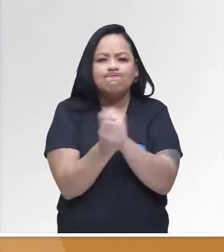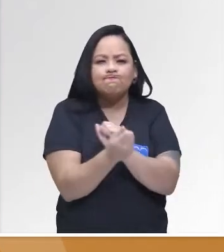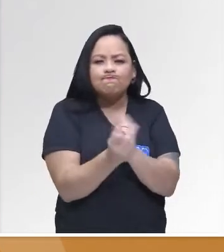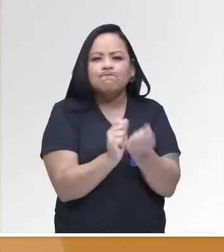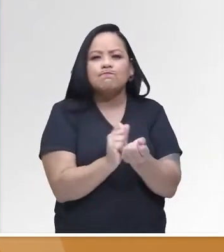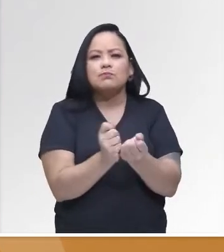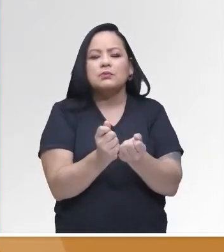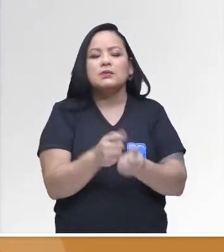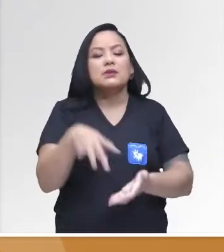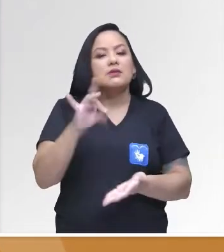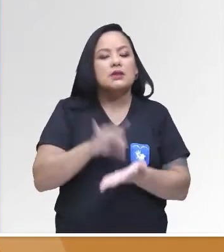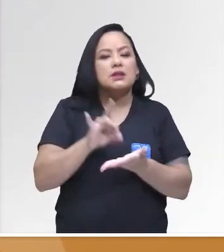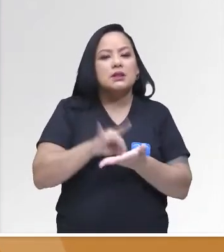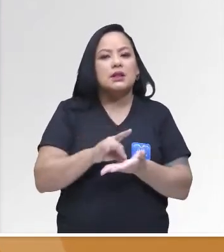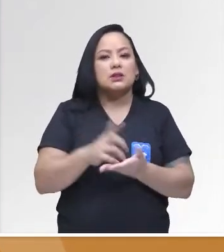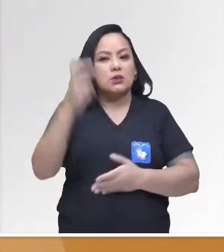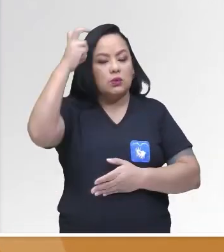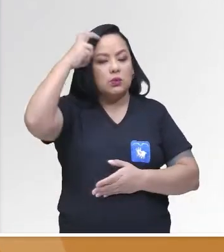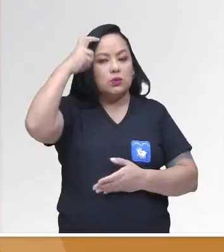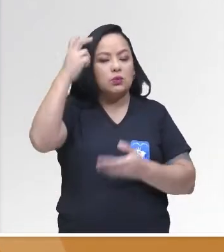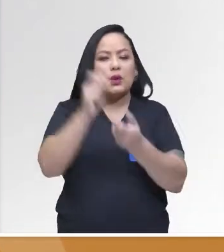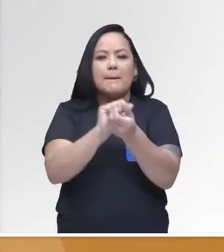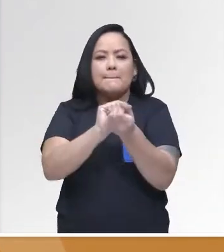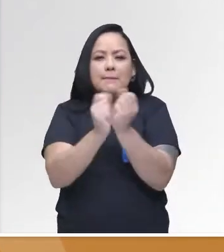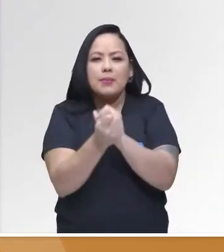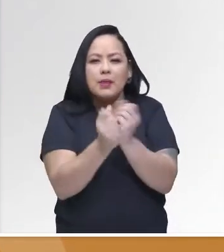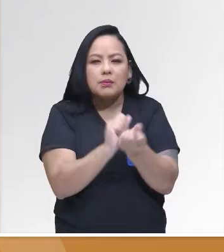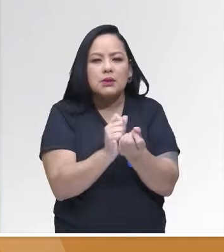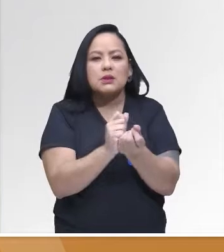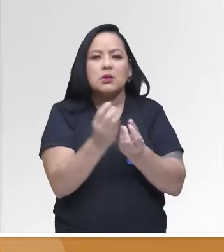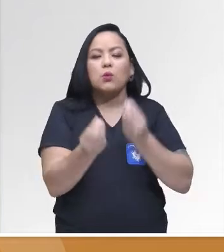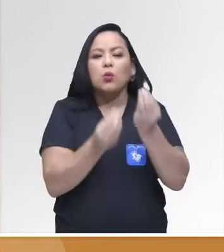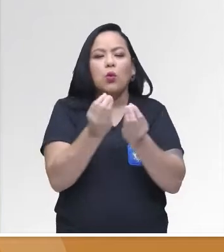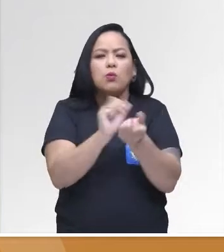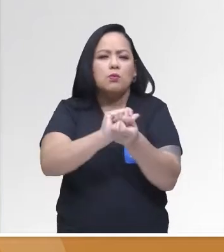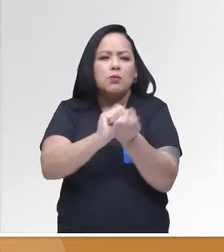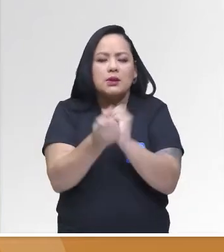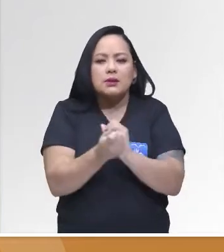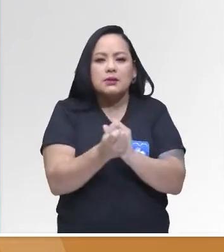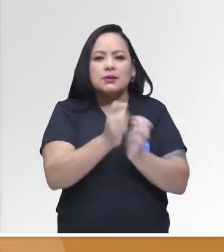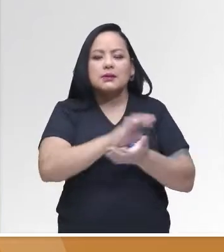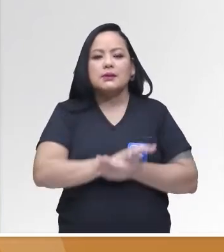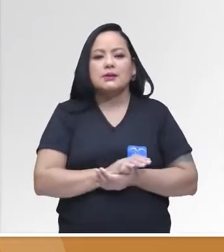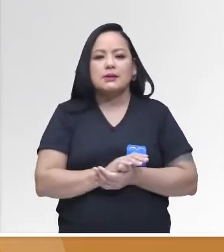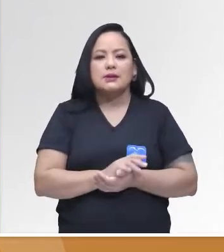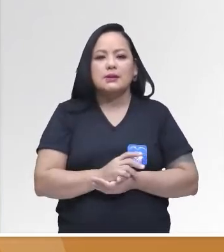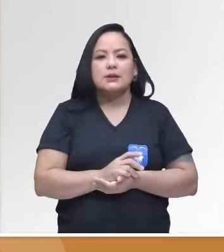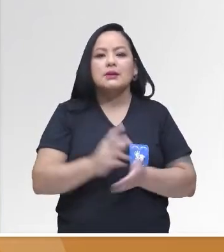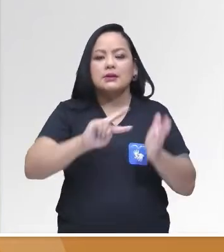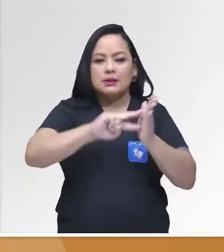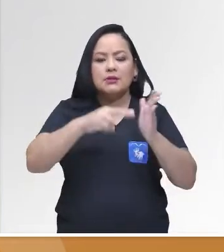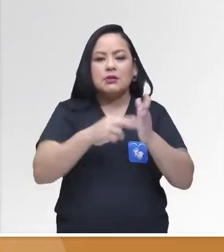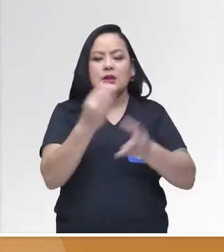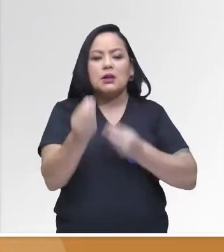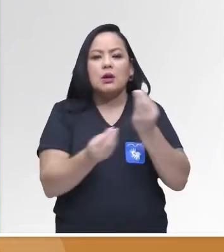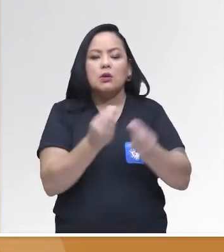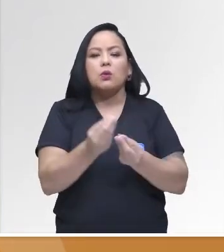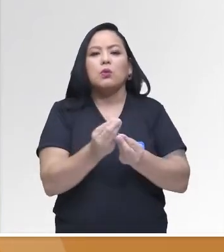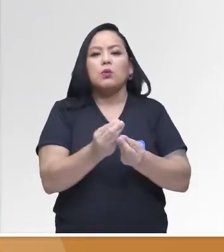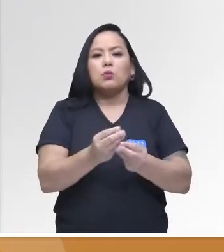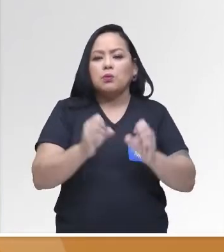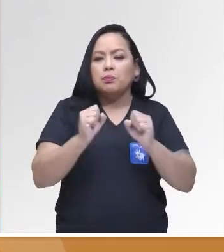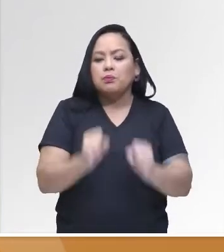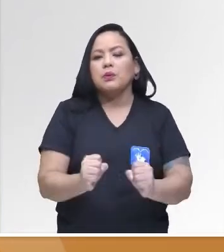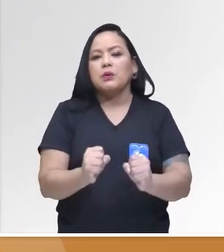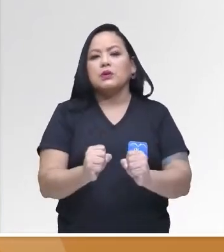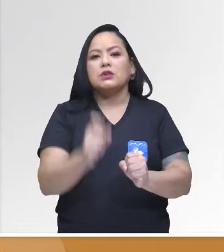adaptativo. Exatamente, é o mecanismo de adaptação, que consiste na capacidade